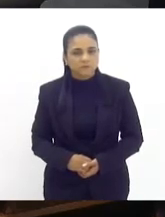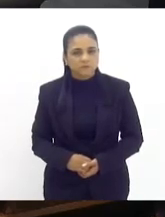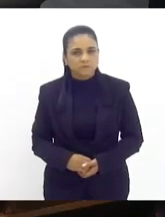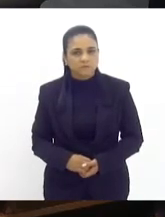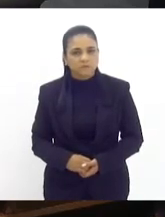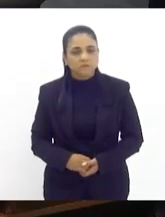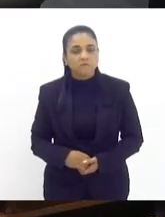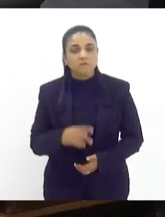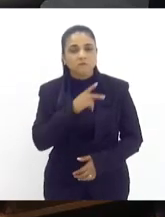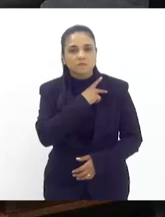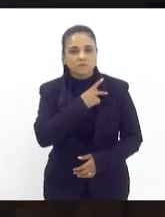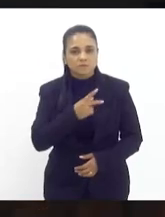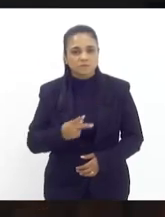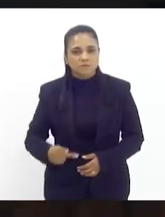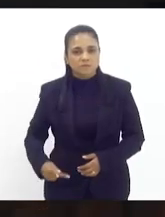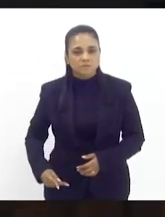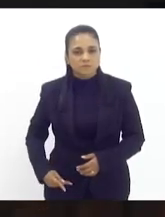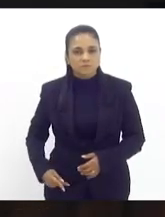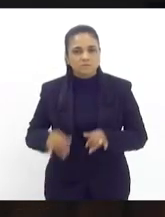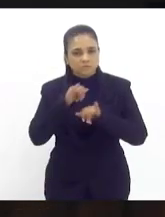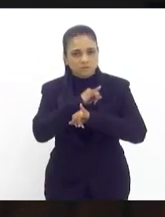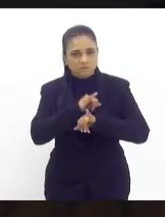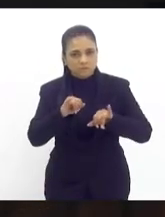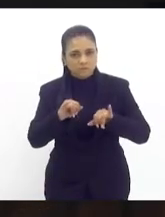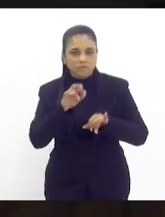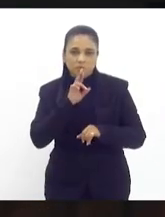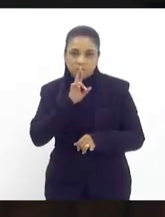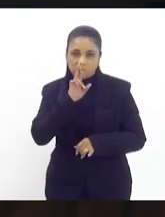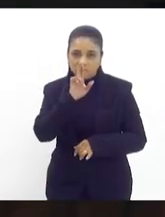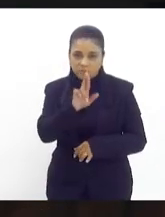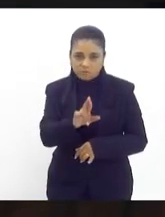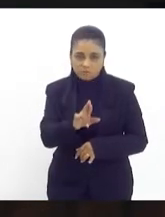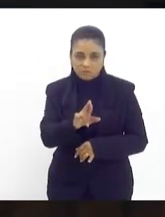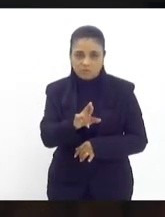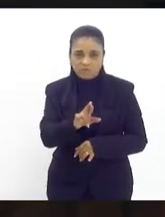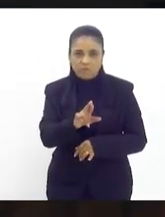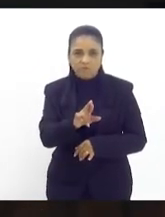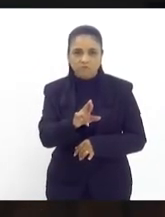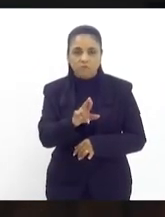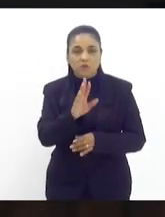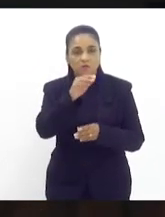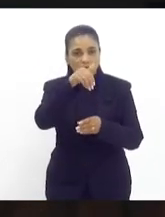A presidência proclama o resultado. Votaram